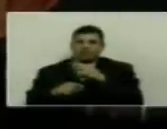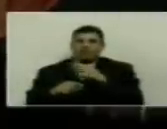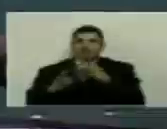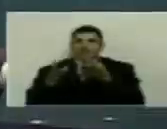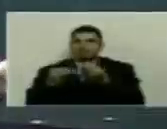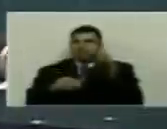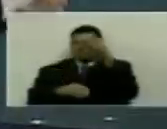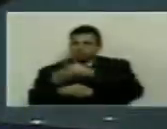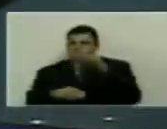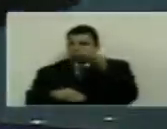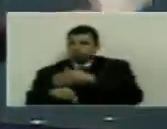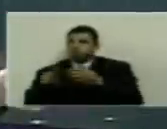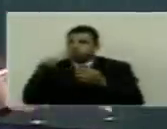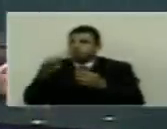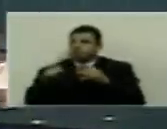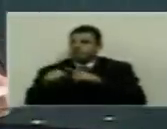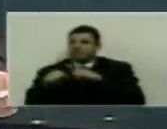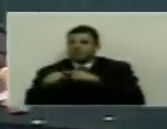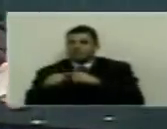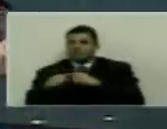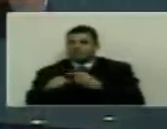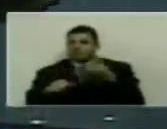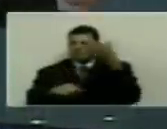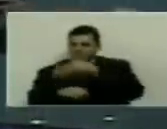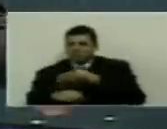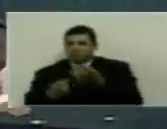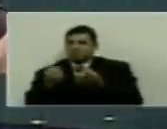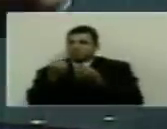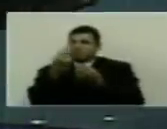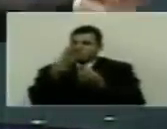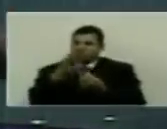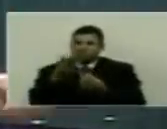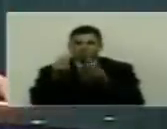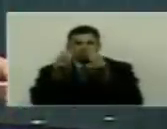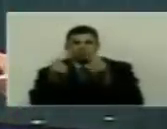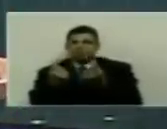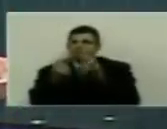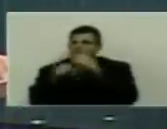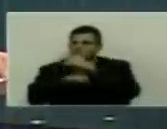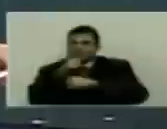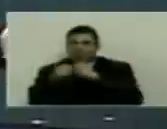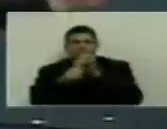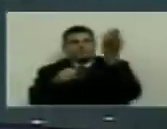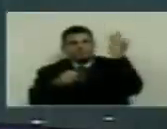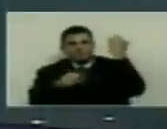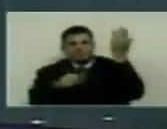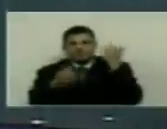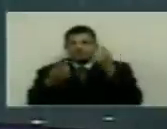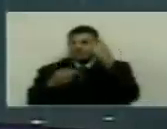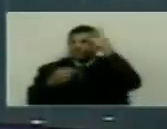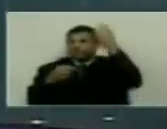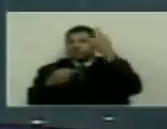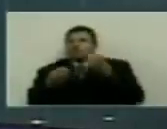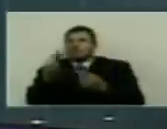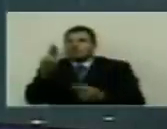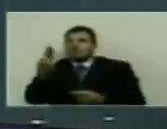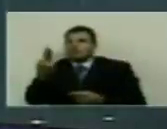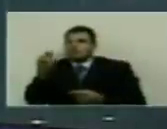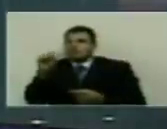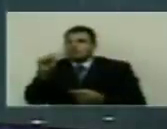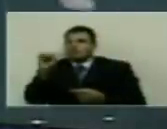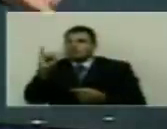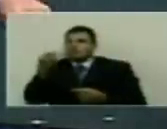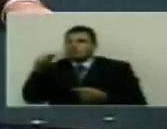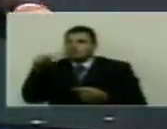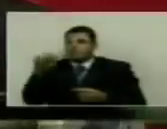de investimento, que nunca teve tanto investimento, que são bilhões, que foram bilhões ano passado. Quero lembrar que a usina de Marapatá, que o